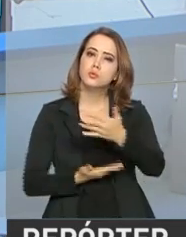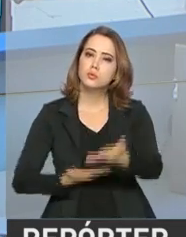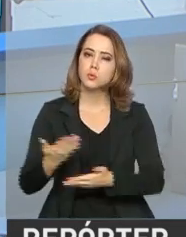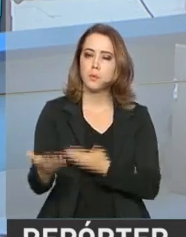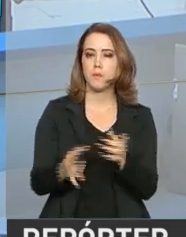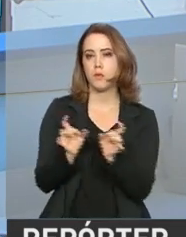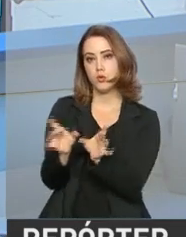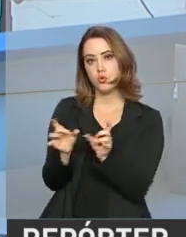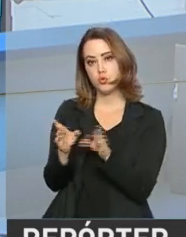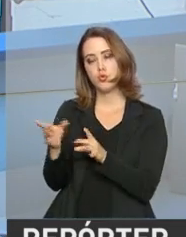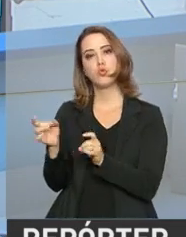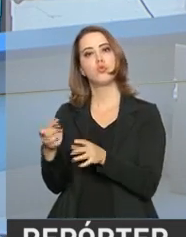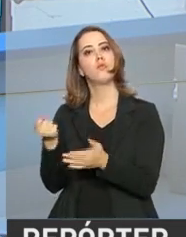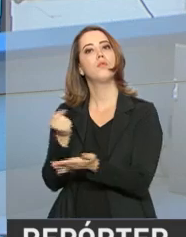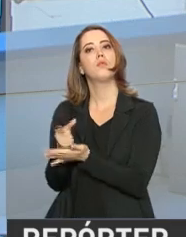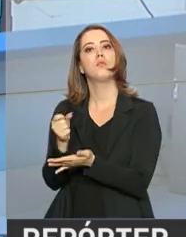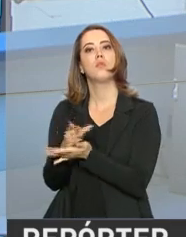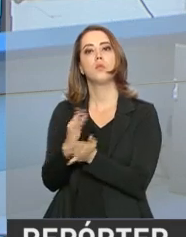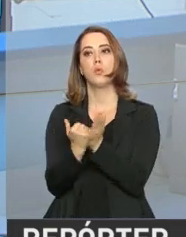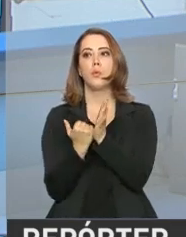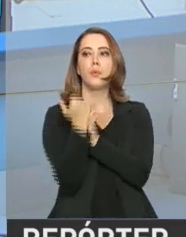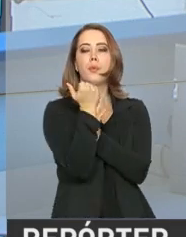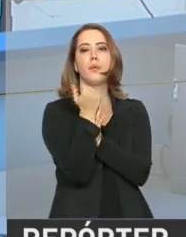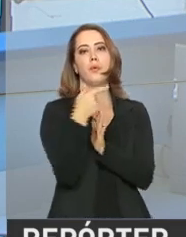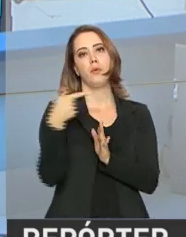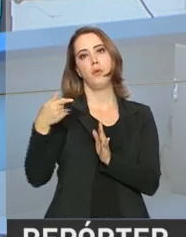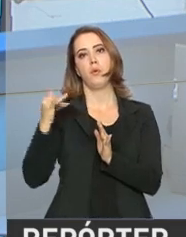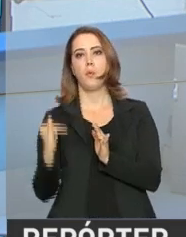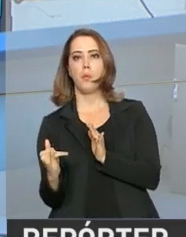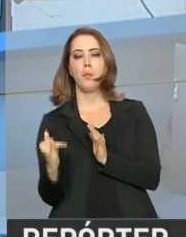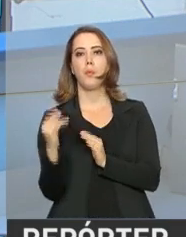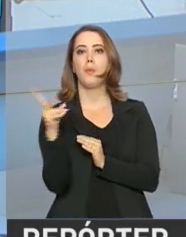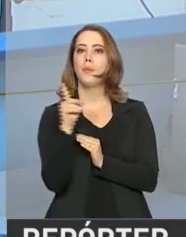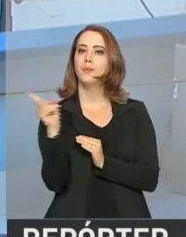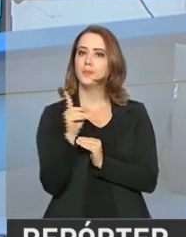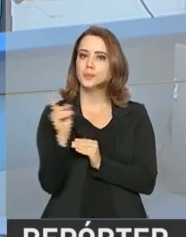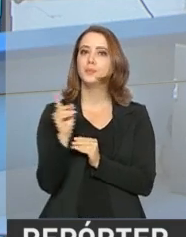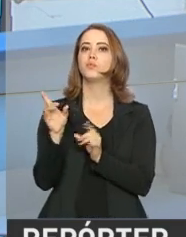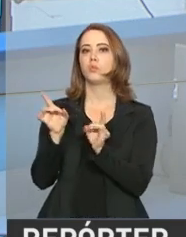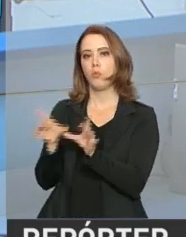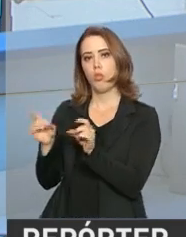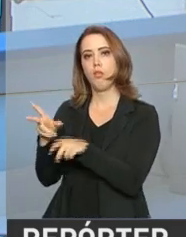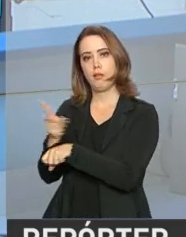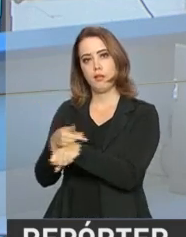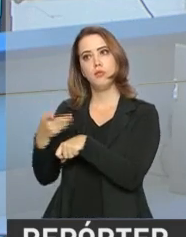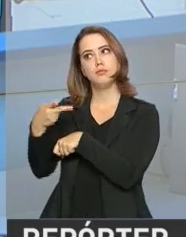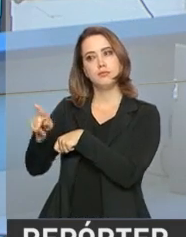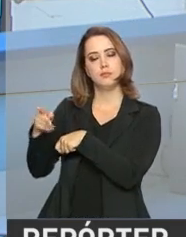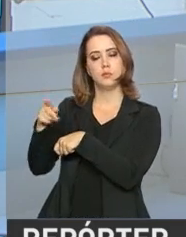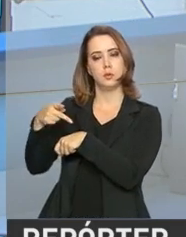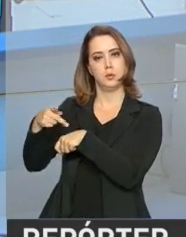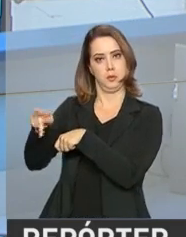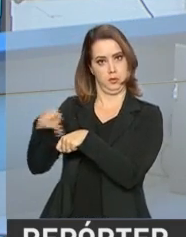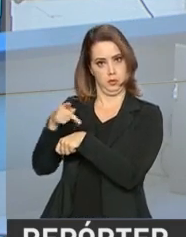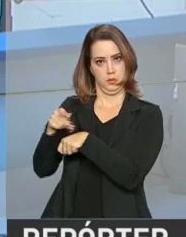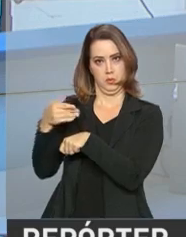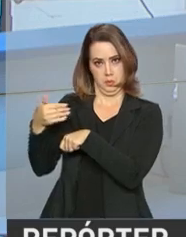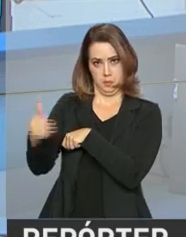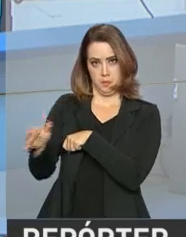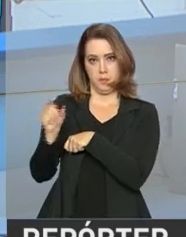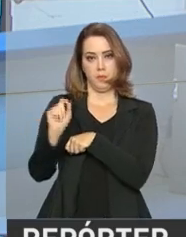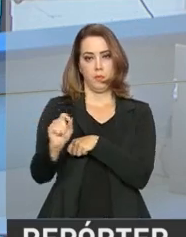bilhão 400 Milhões de Dólares resultado de exportações no valor de quase 5 bilhões importações de